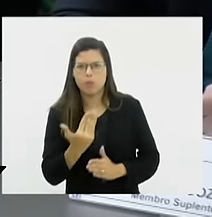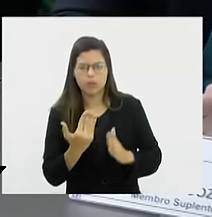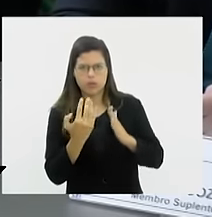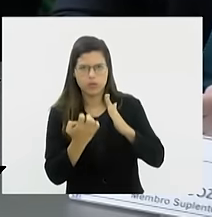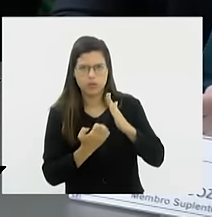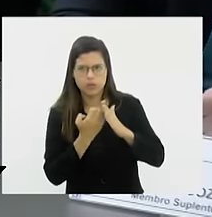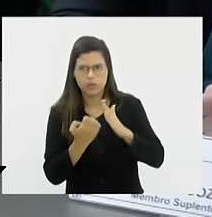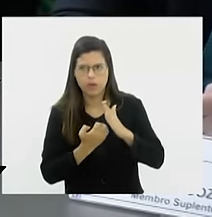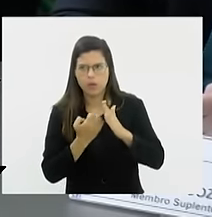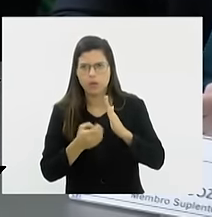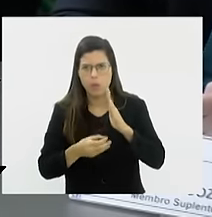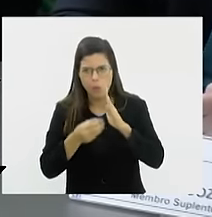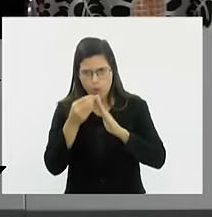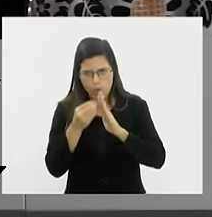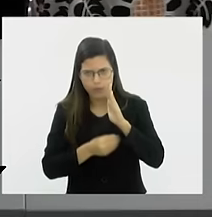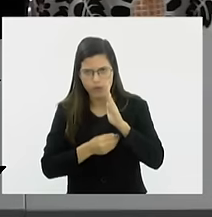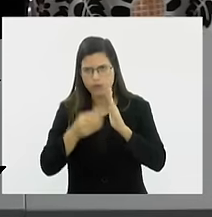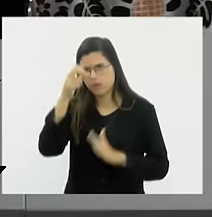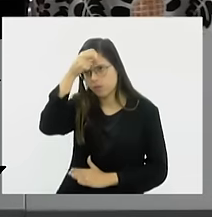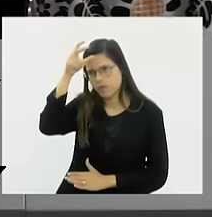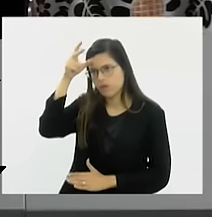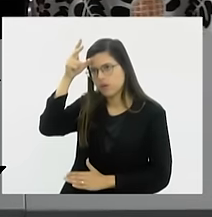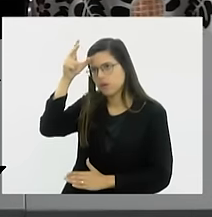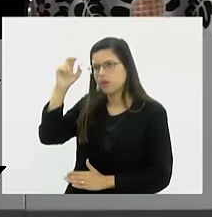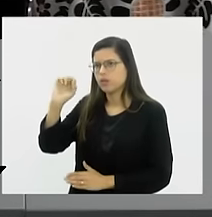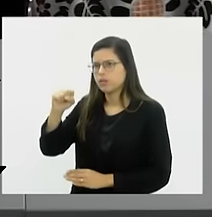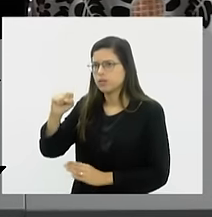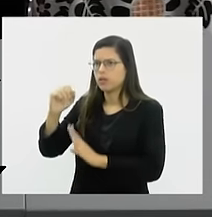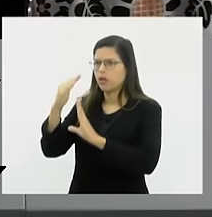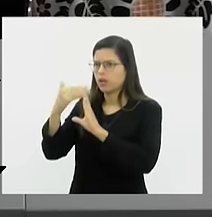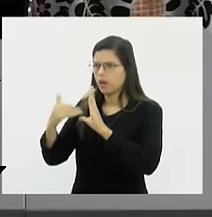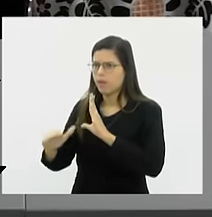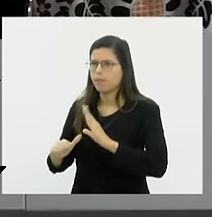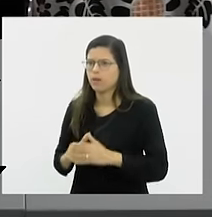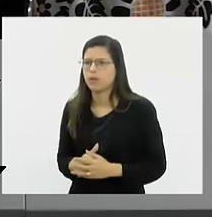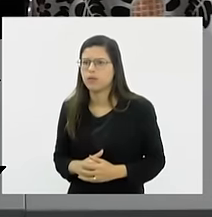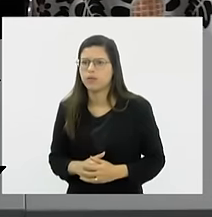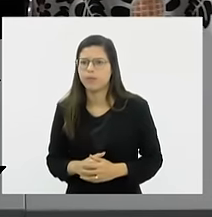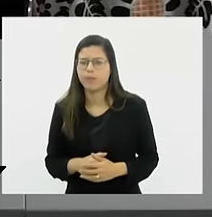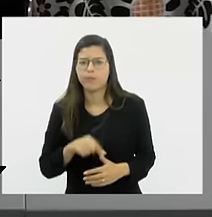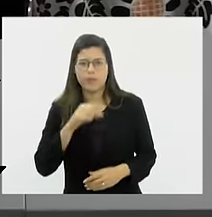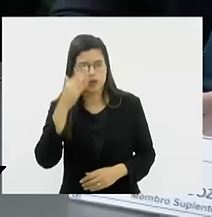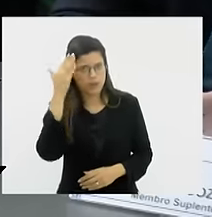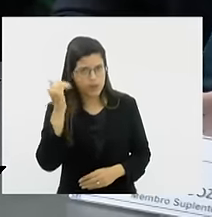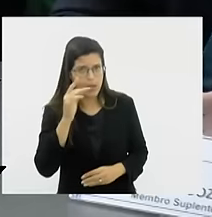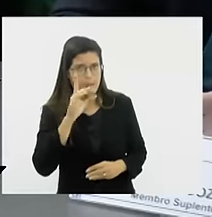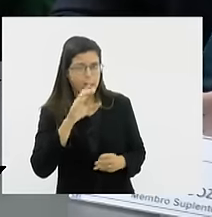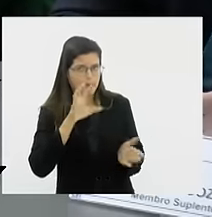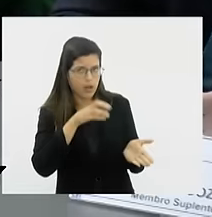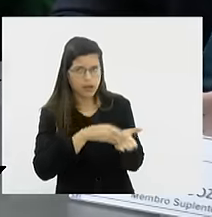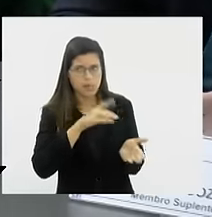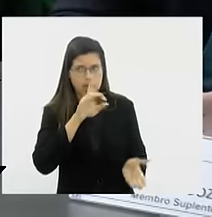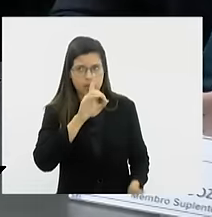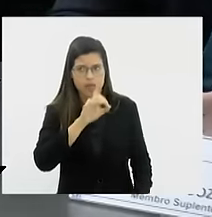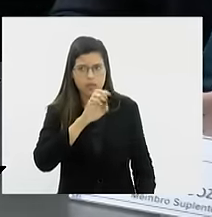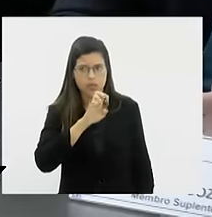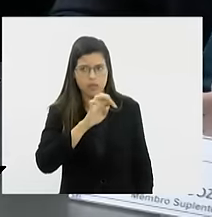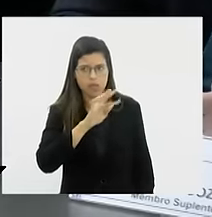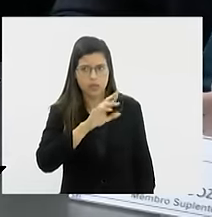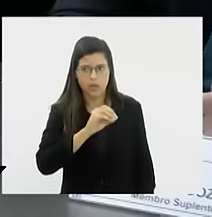das prefeituras? Sim, caminhamos. Podemos encaminhar. O senhor sabe que o Detro tem um histórico complicado no passado,